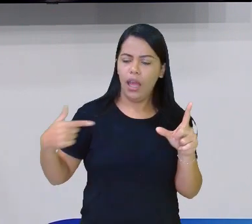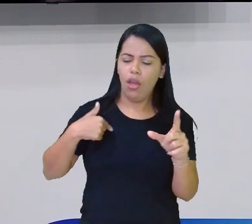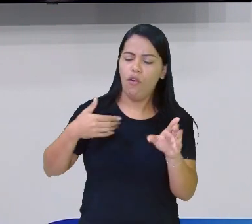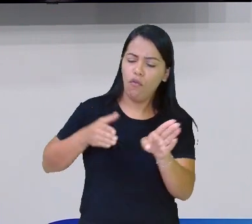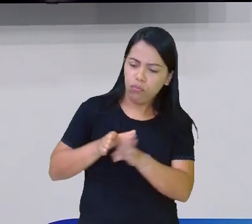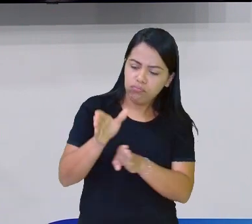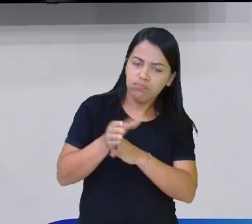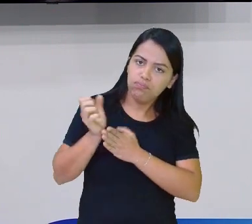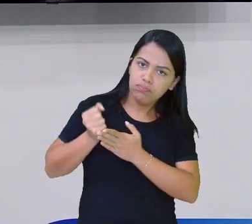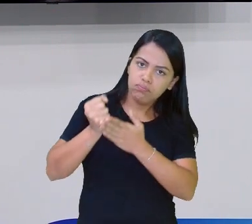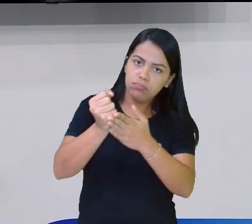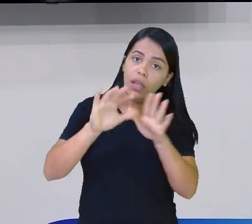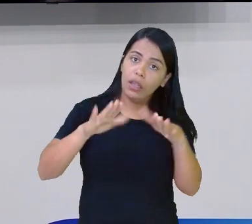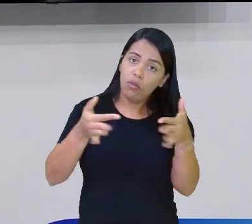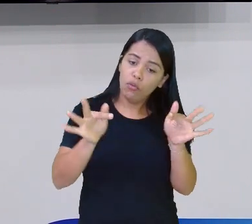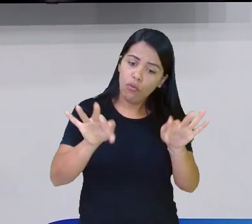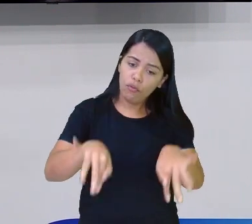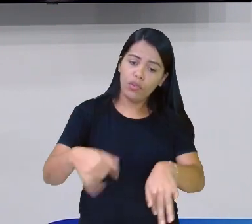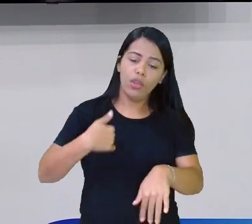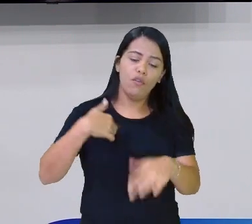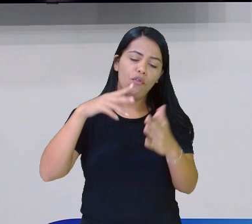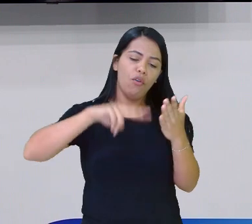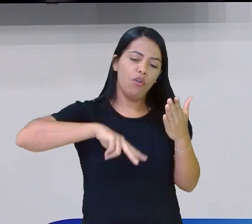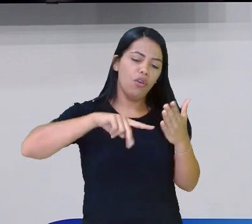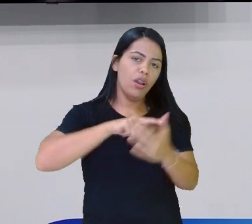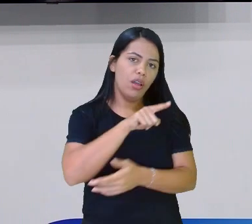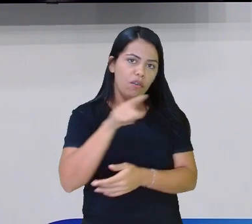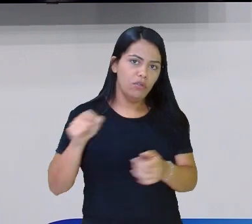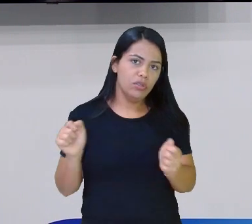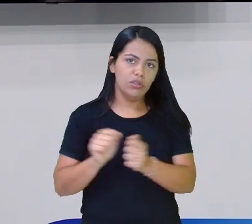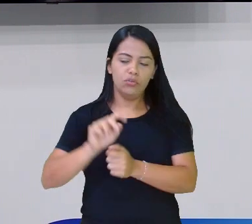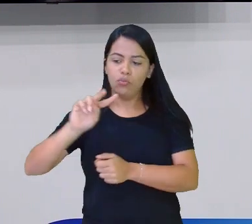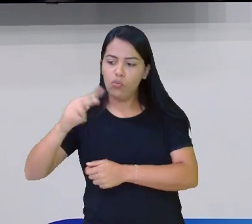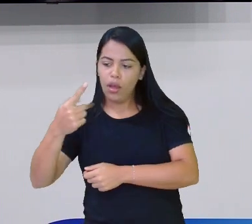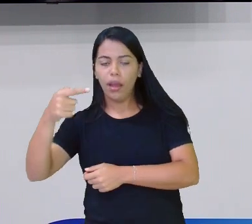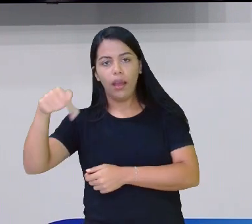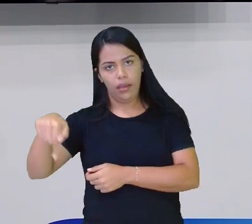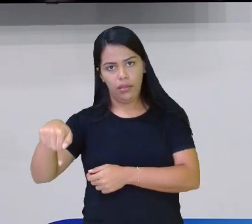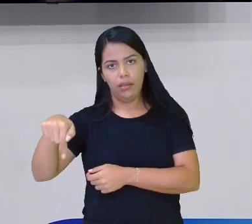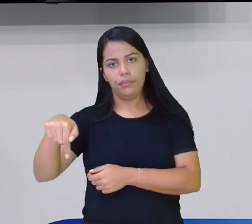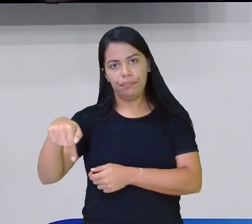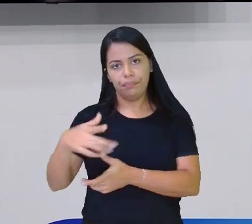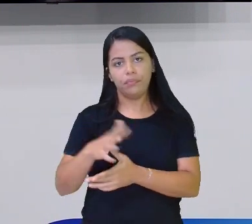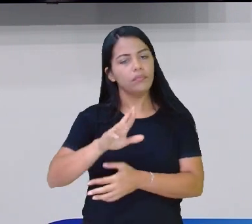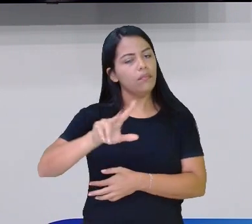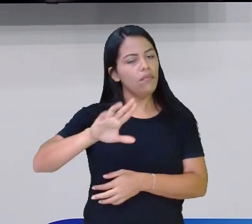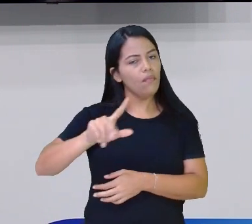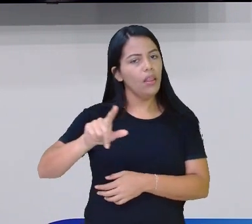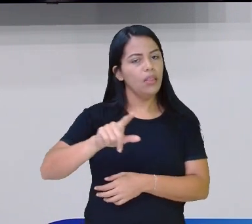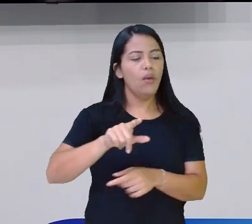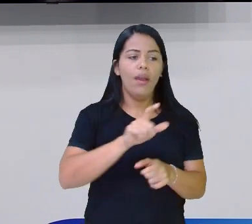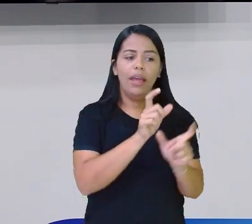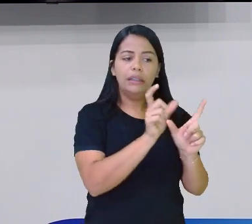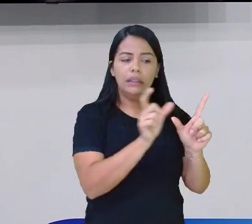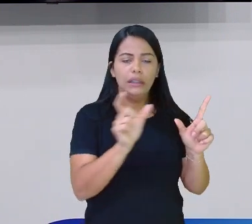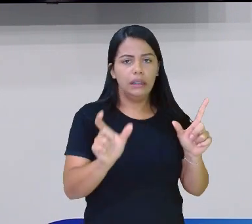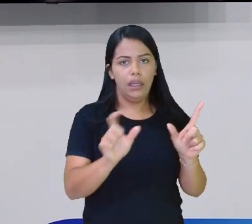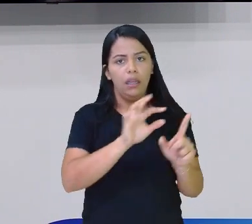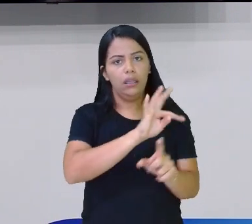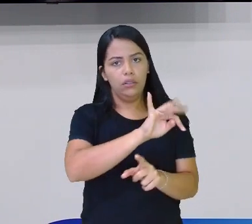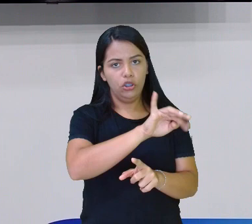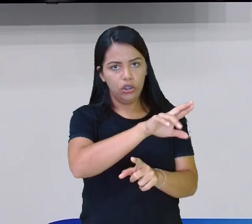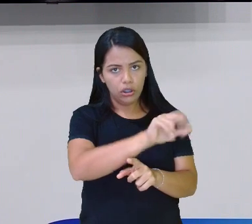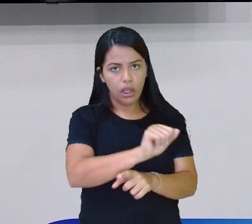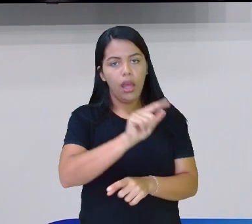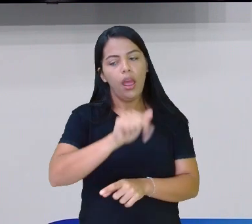certo? E ao final eu vou ler com vocês um HQ, não serão tirinhas, serão HQs, mas o princípio é o